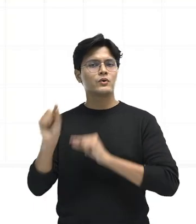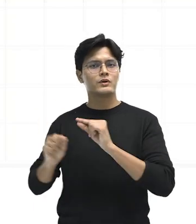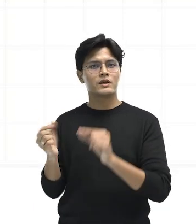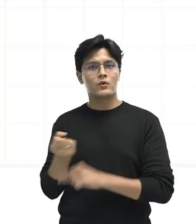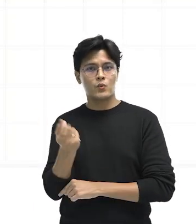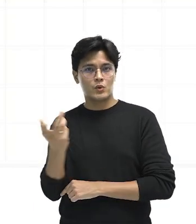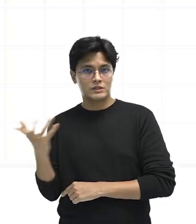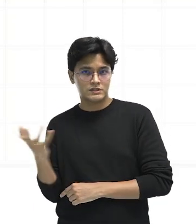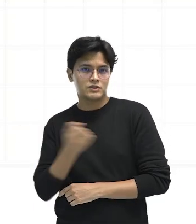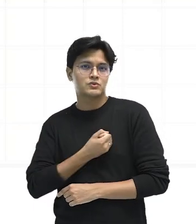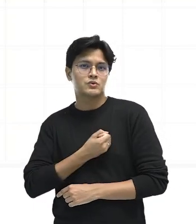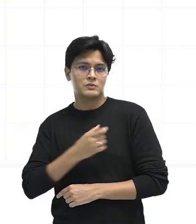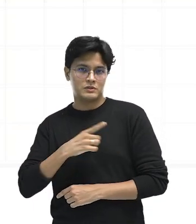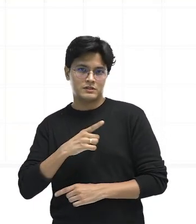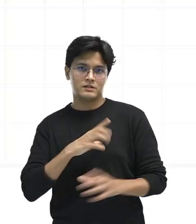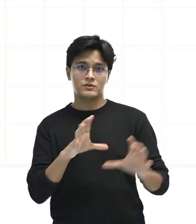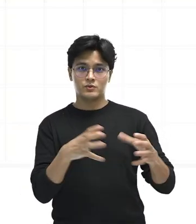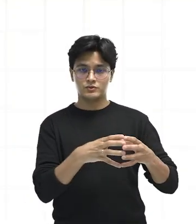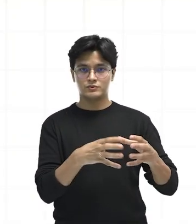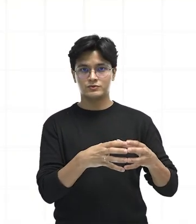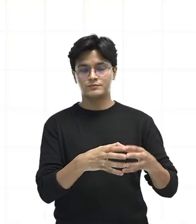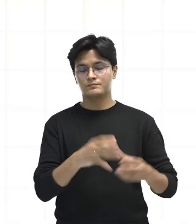temos. Vamos ver um exemplo aqui.